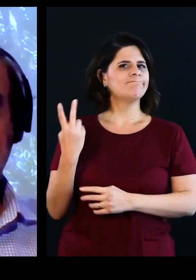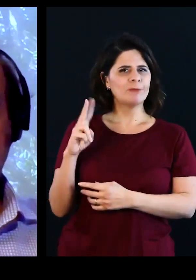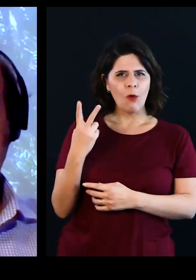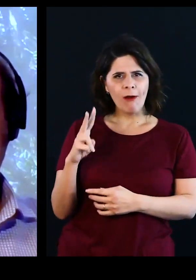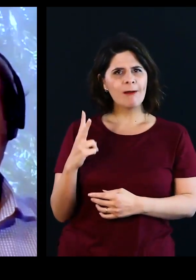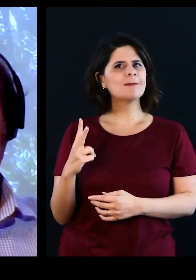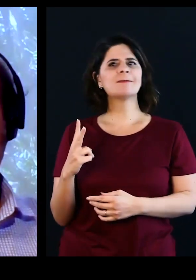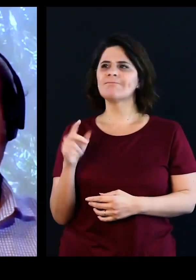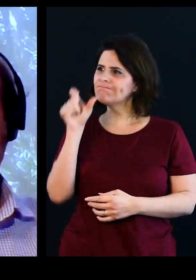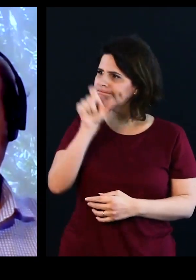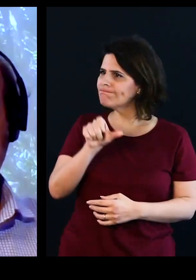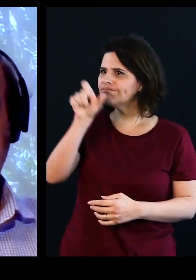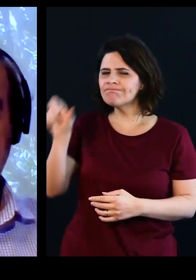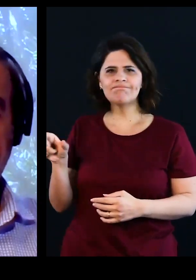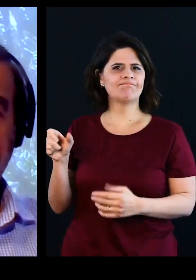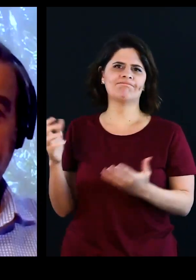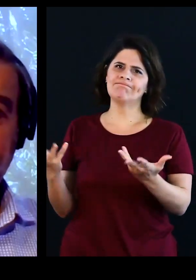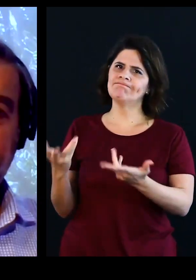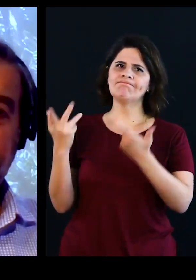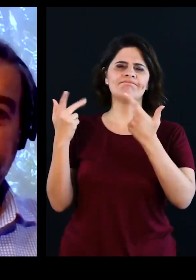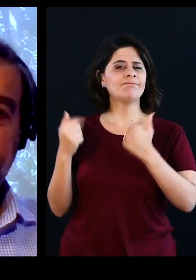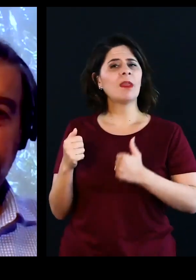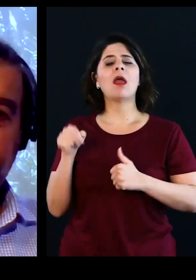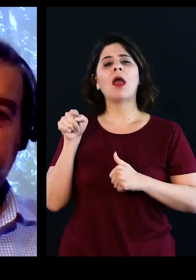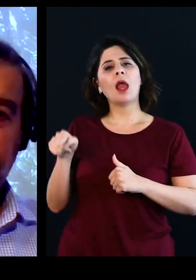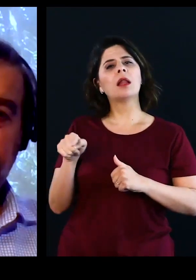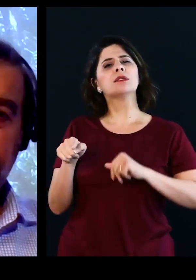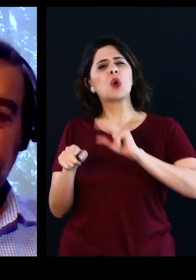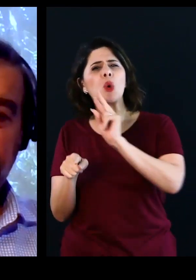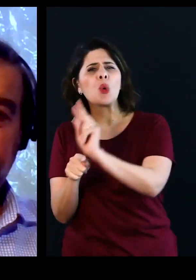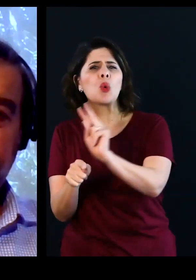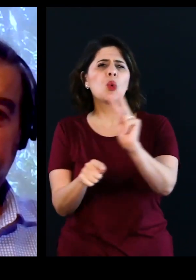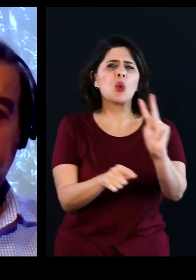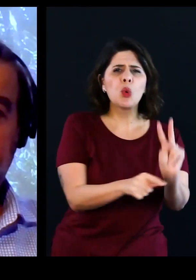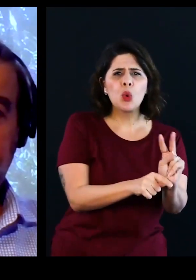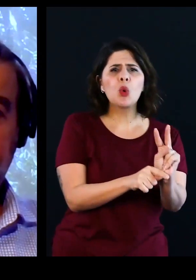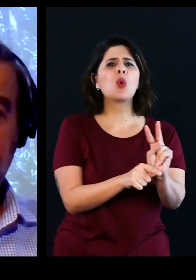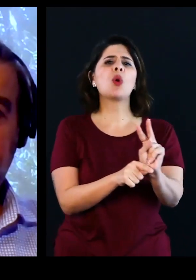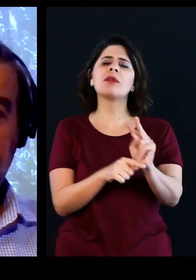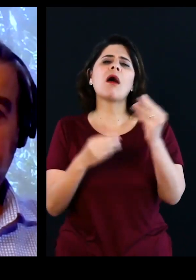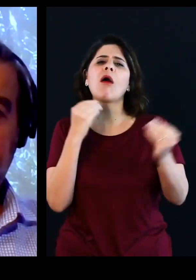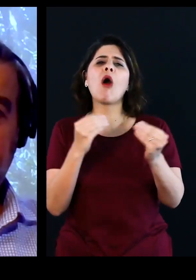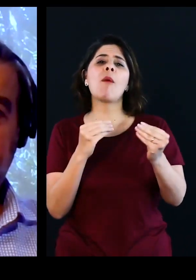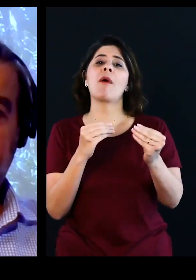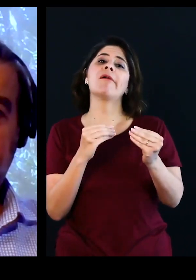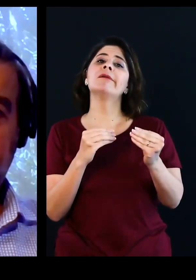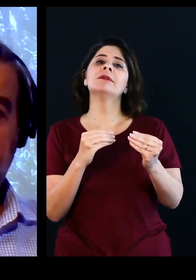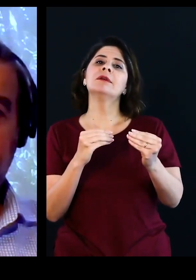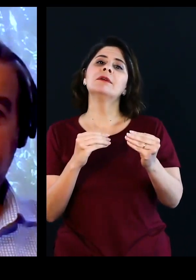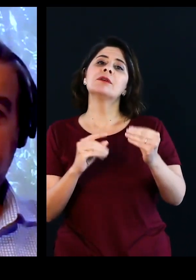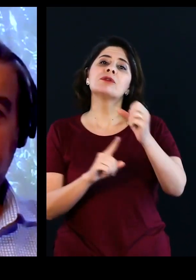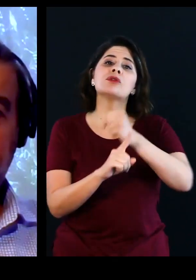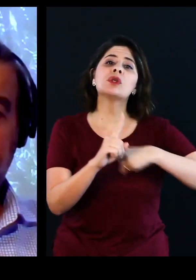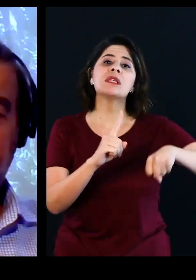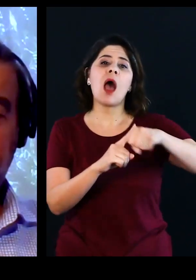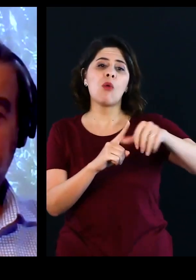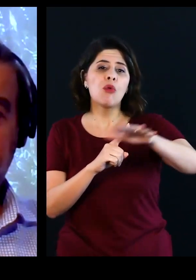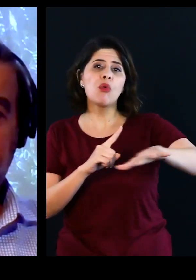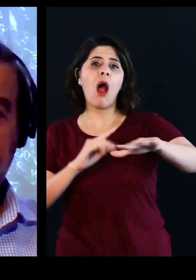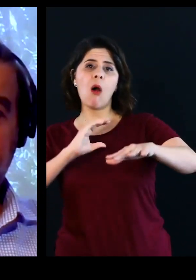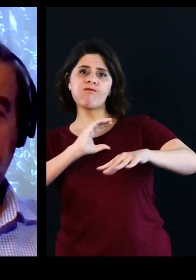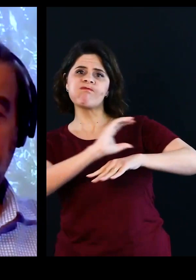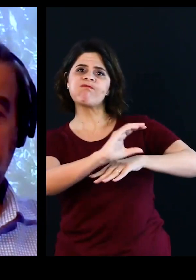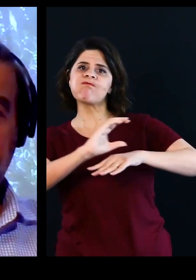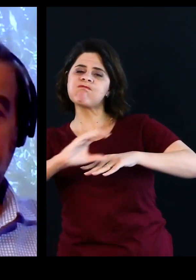duas grandes personalidades que cuidam com muita maestria do investimento social privado do país e certamente